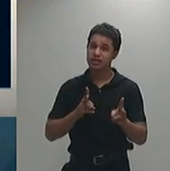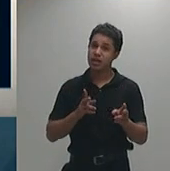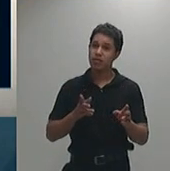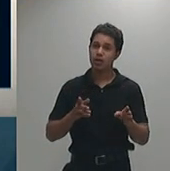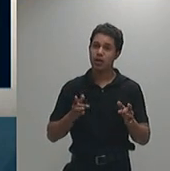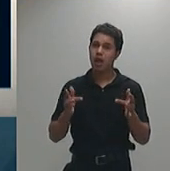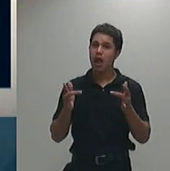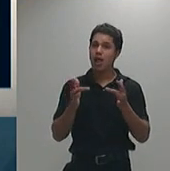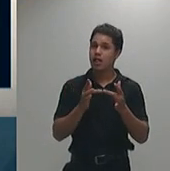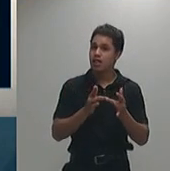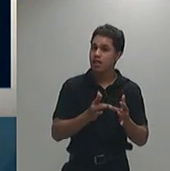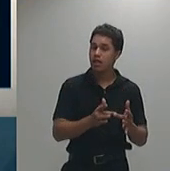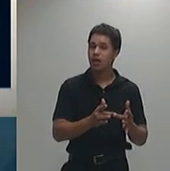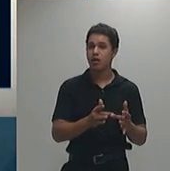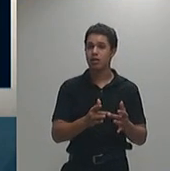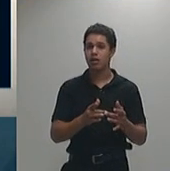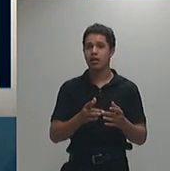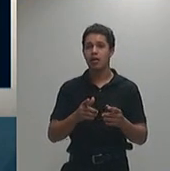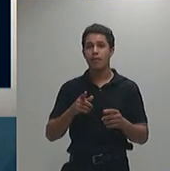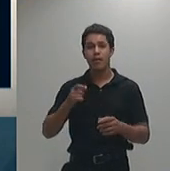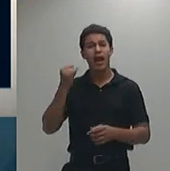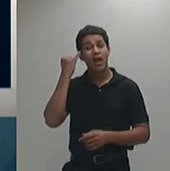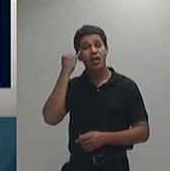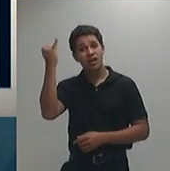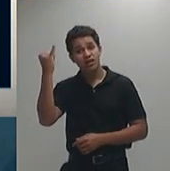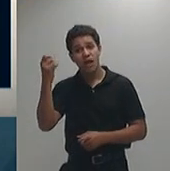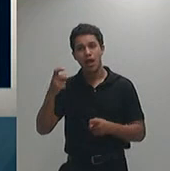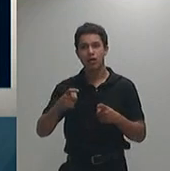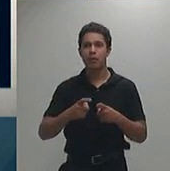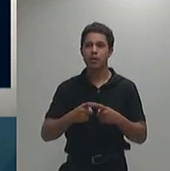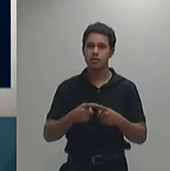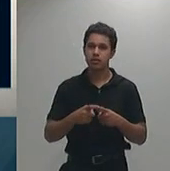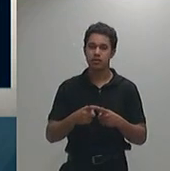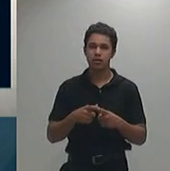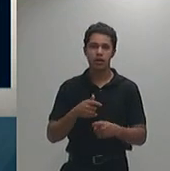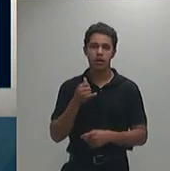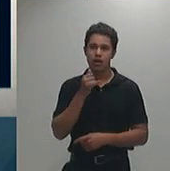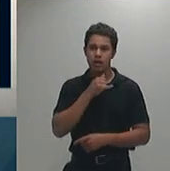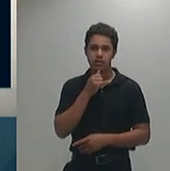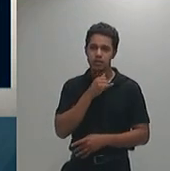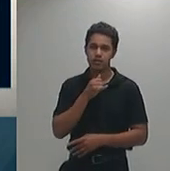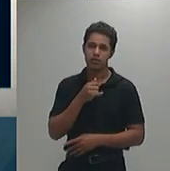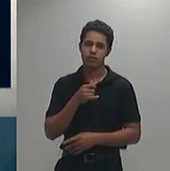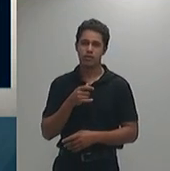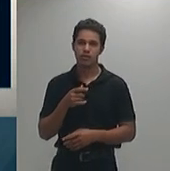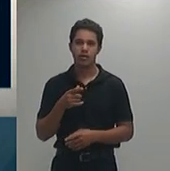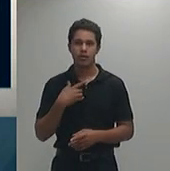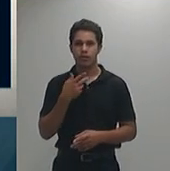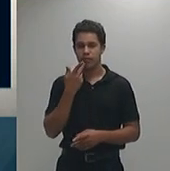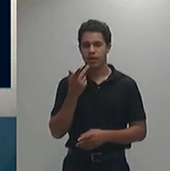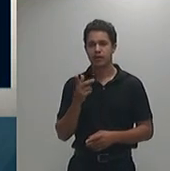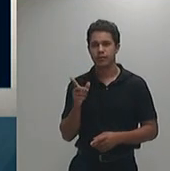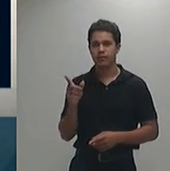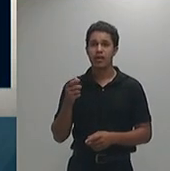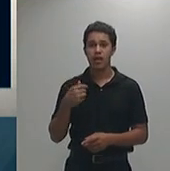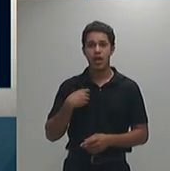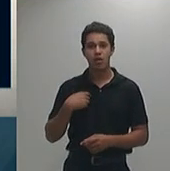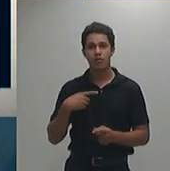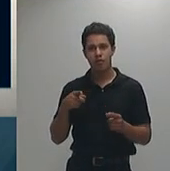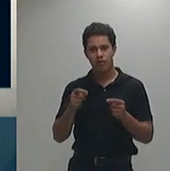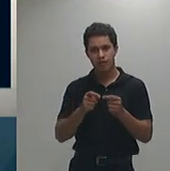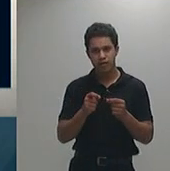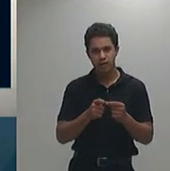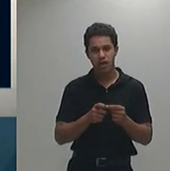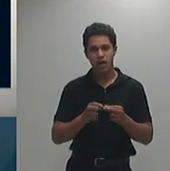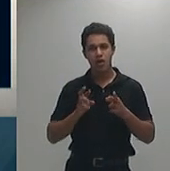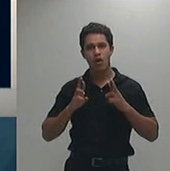eu estou agora vamos falar aqui por exemplo do Juramento de Hipócrates Onde tem um texto que diz que eu aplicarei os regimes